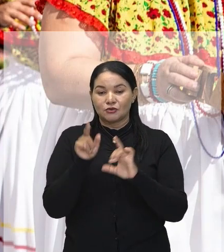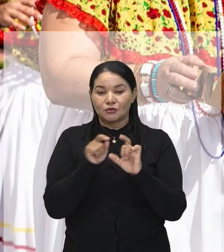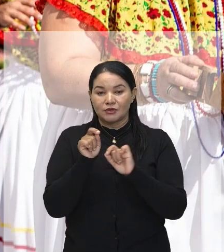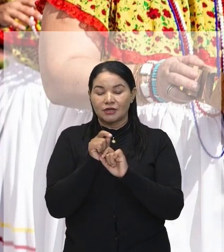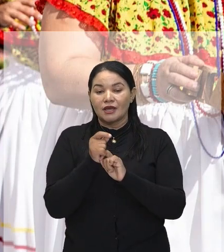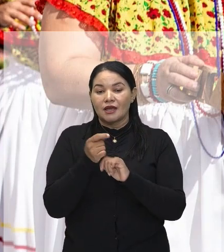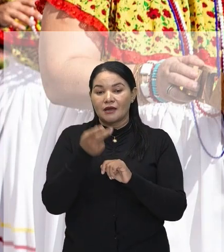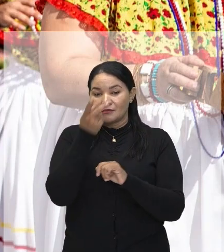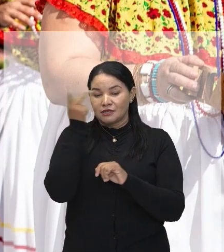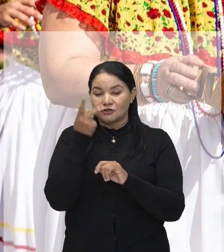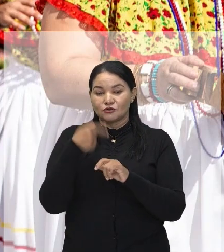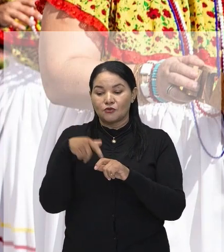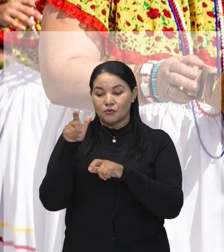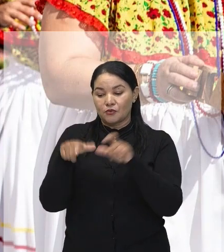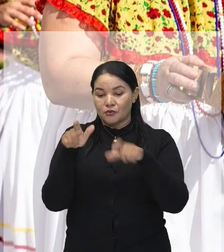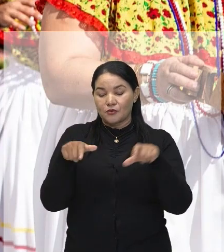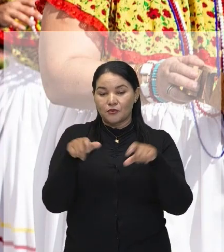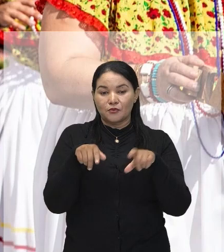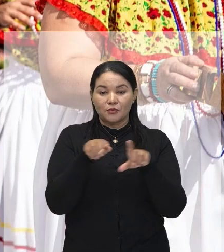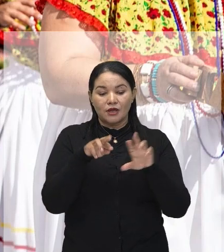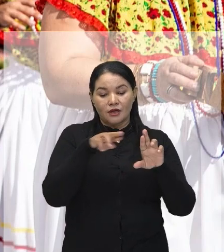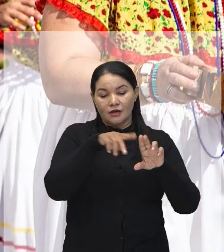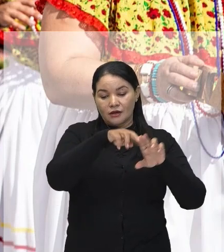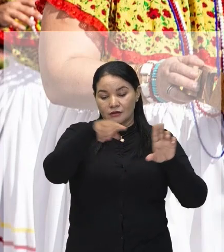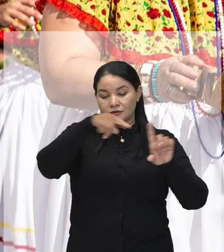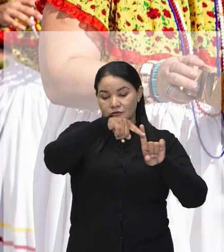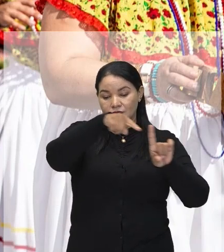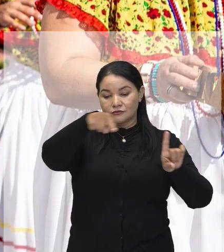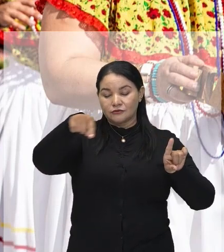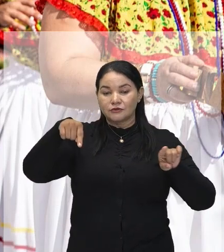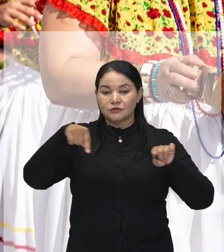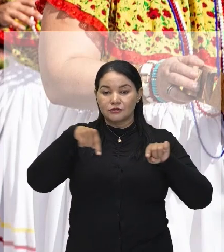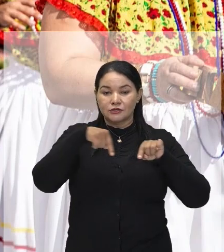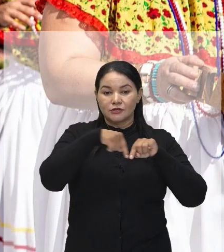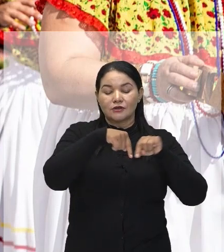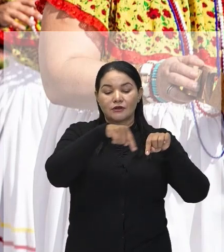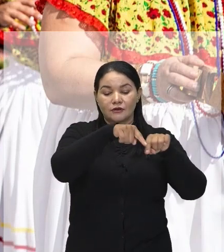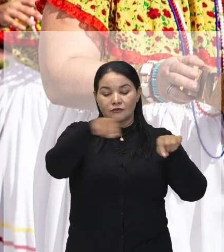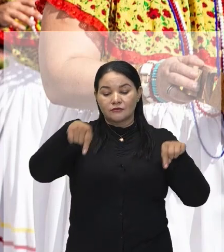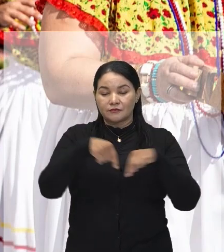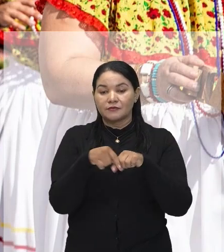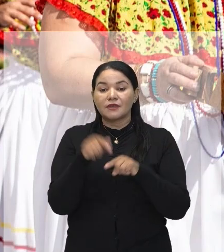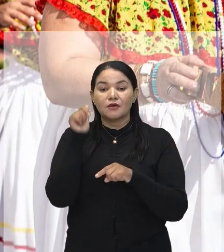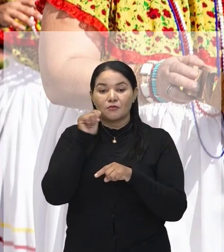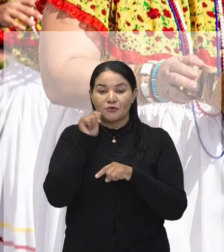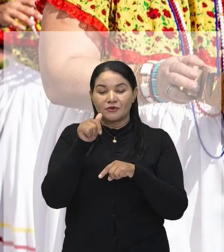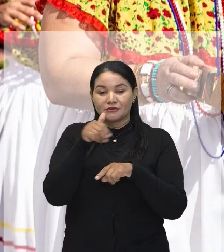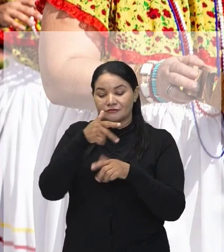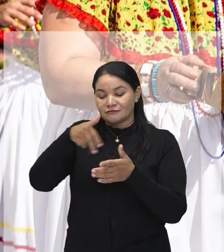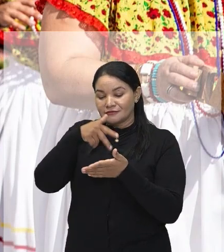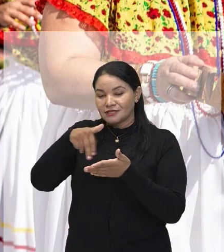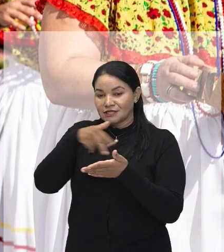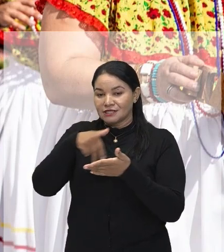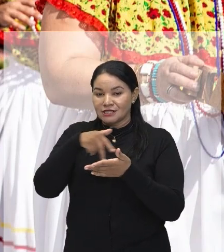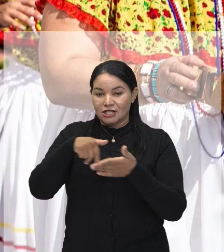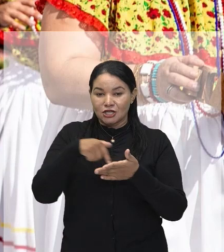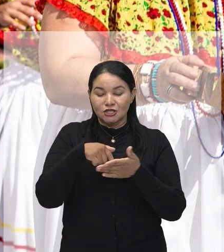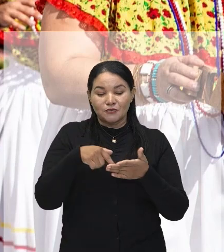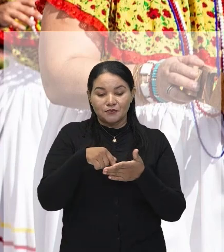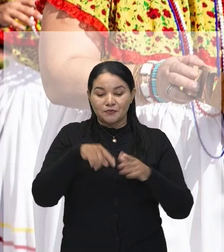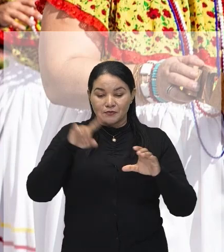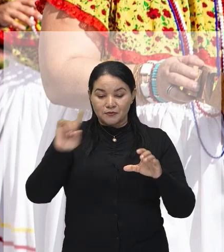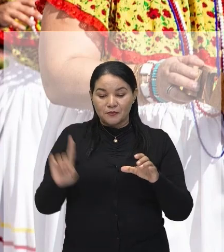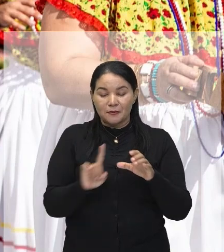participantes se reúnem em um círculo, geralmente apenas as mulheres dançam, uma por uma, elas vão se colocando no centro